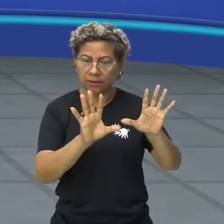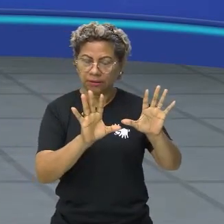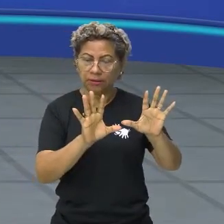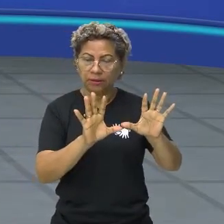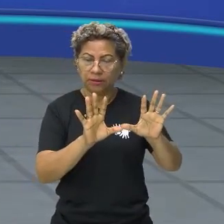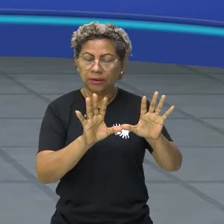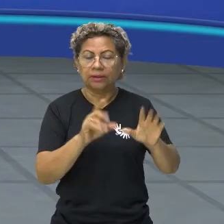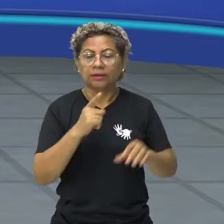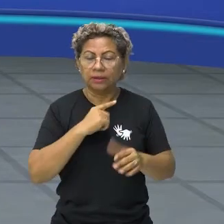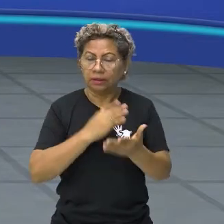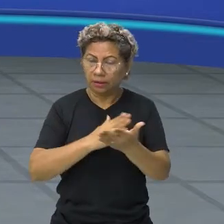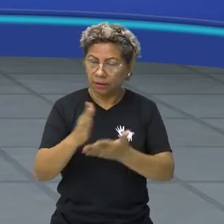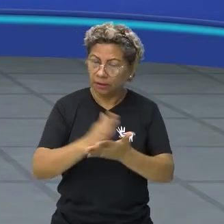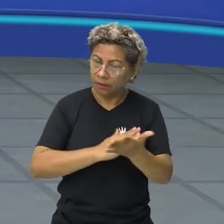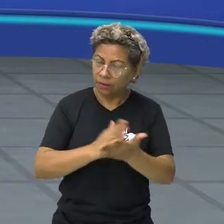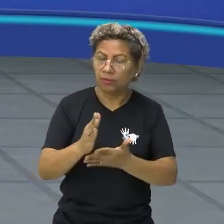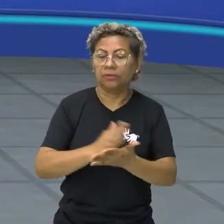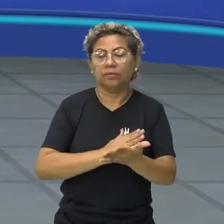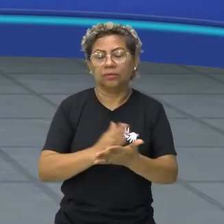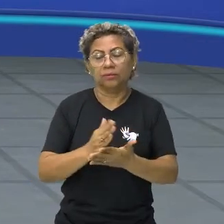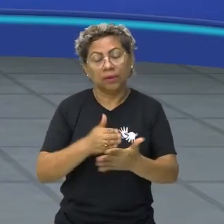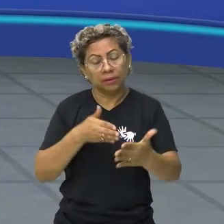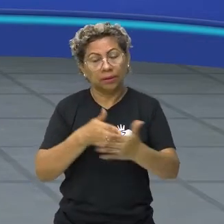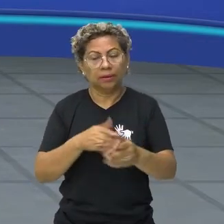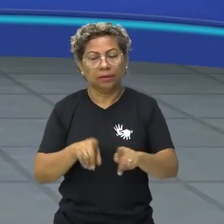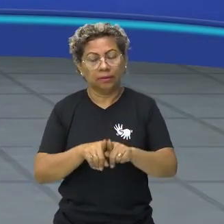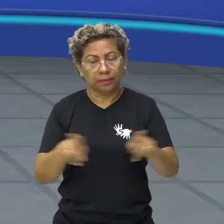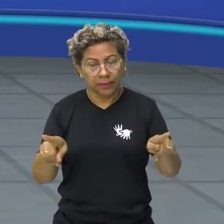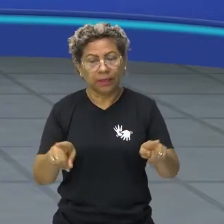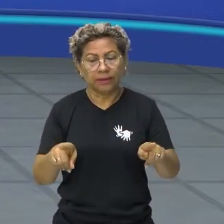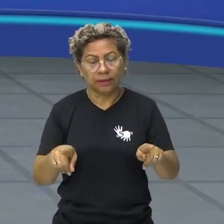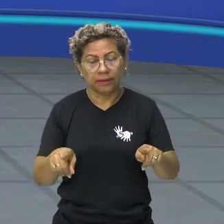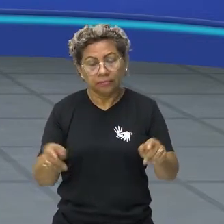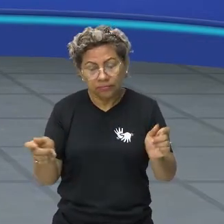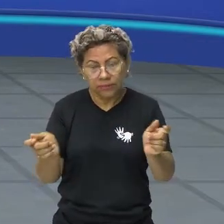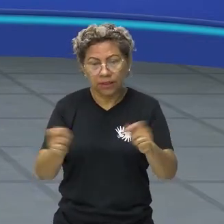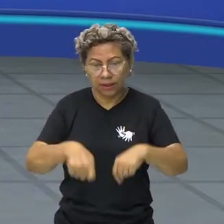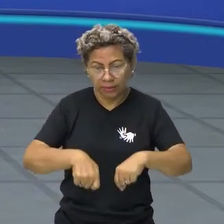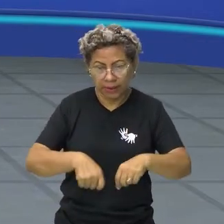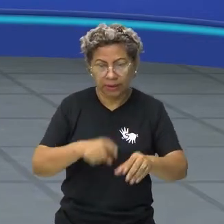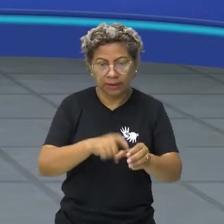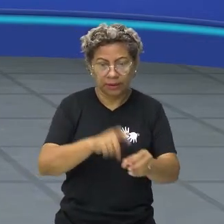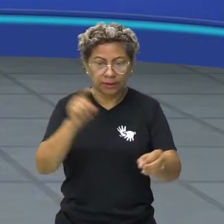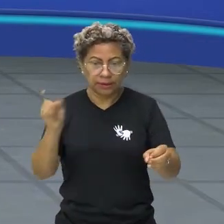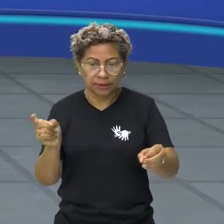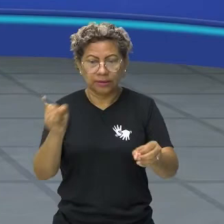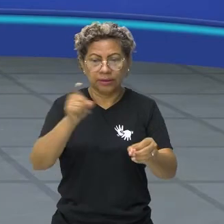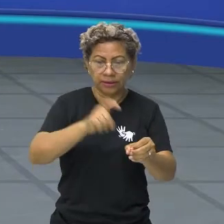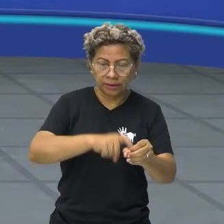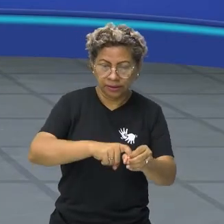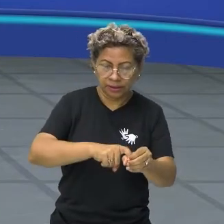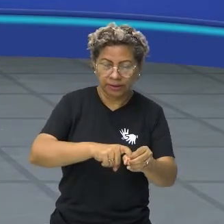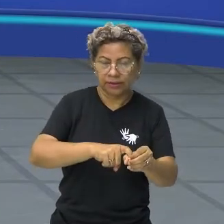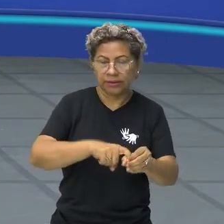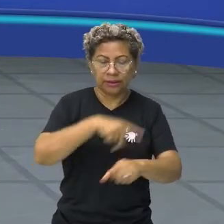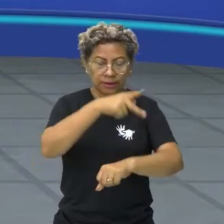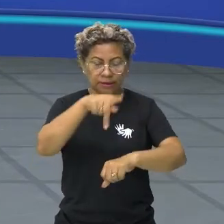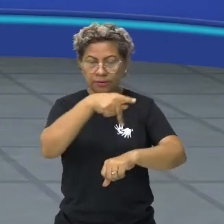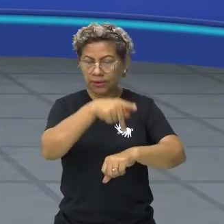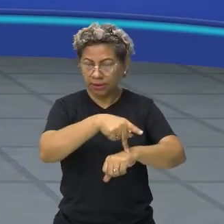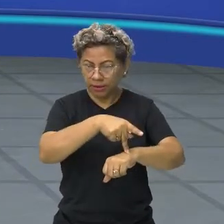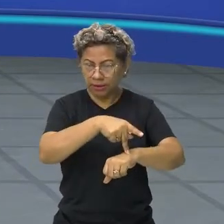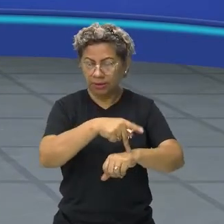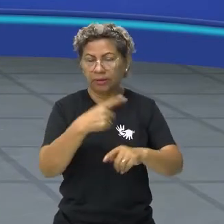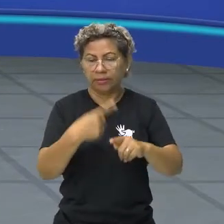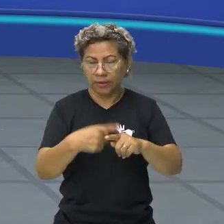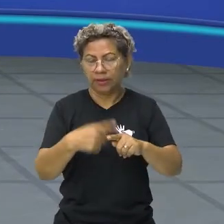total, mas tem uma certa facilidade de entrar e de sair de um país que faz parte de um bloco econômico que forma um